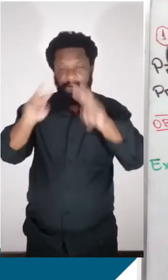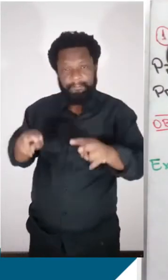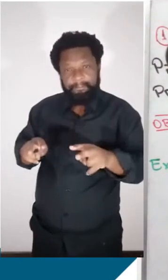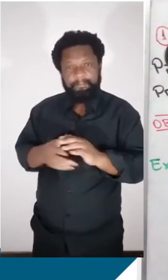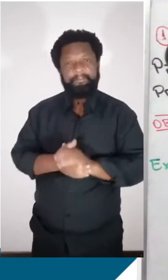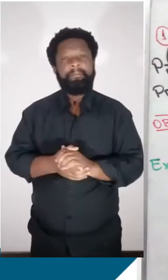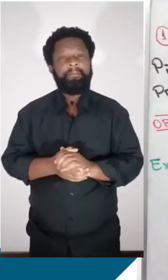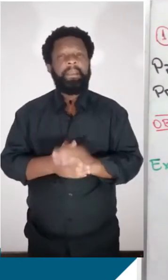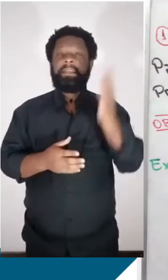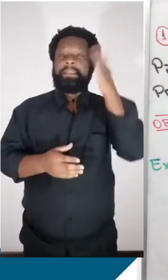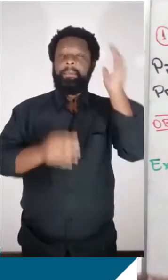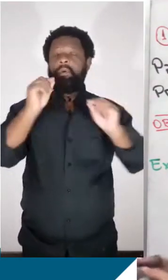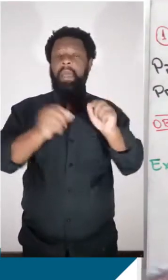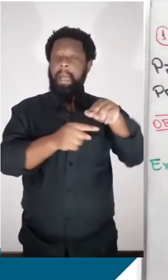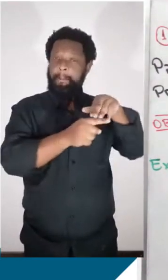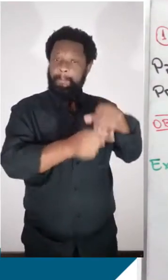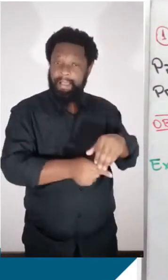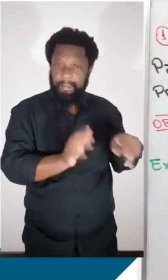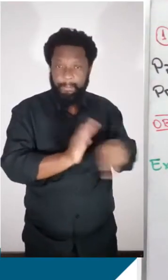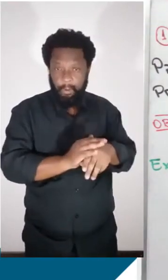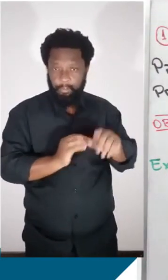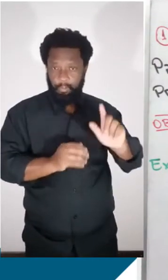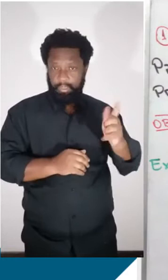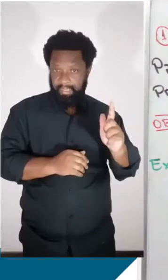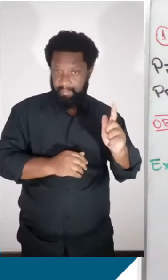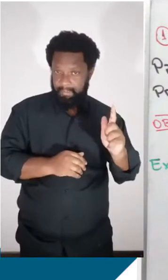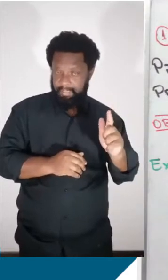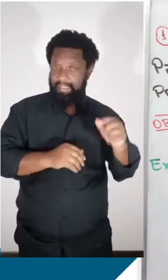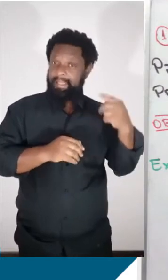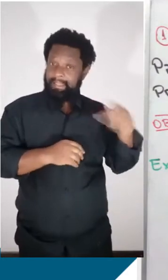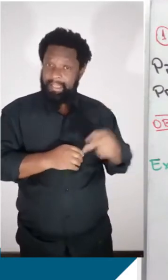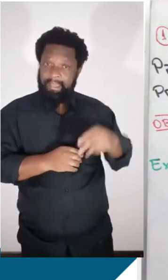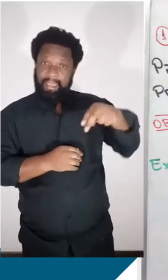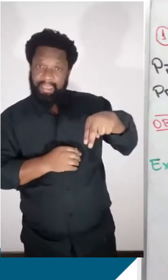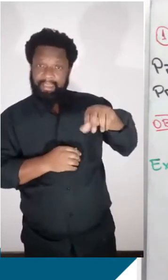pra olhar, ele quer saber a massa em gramas do